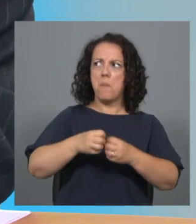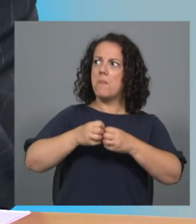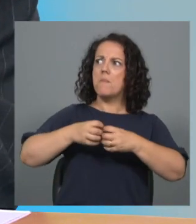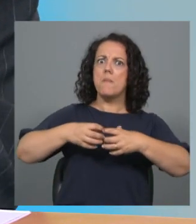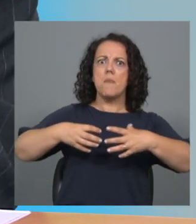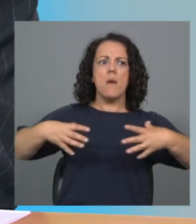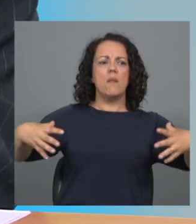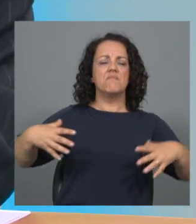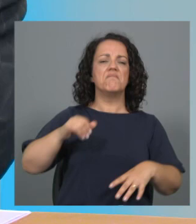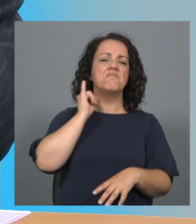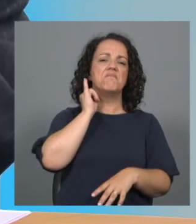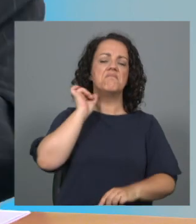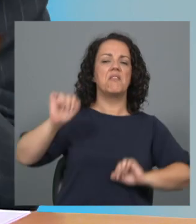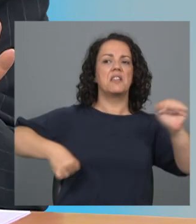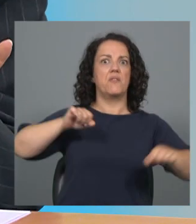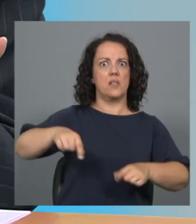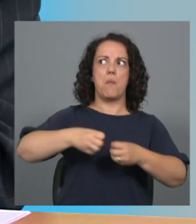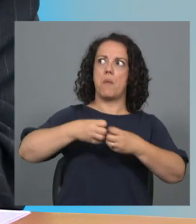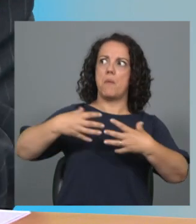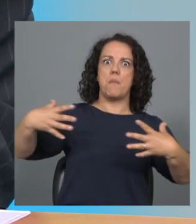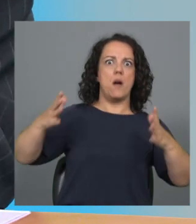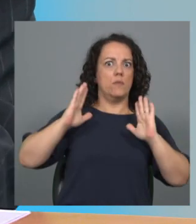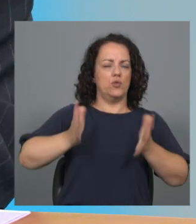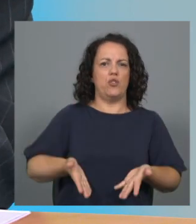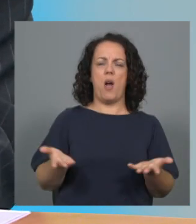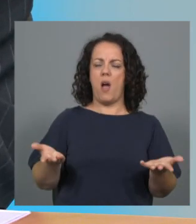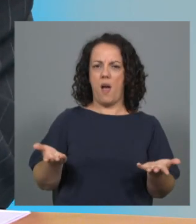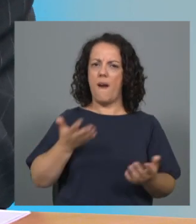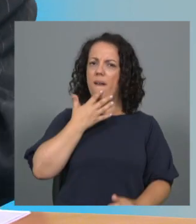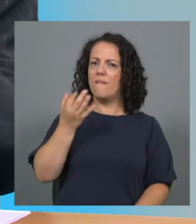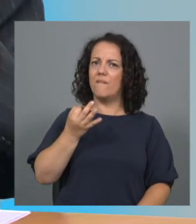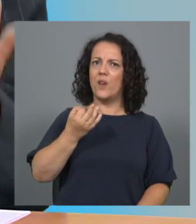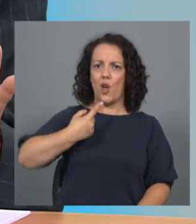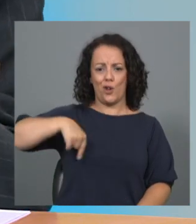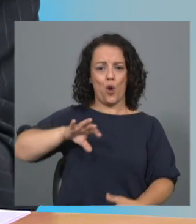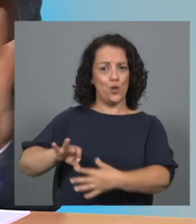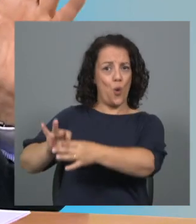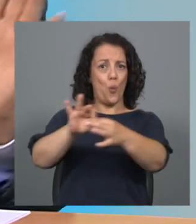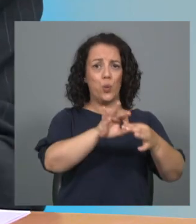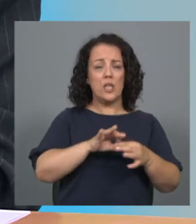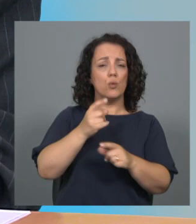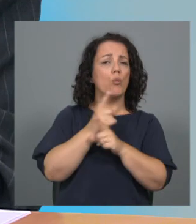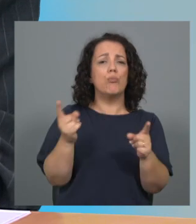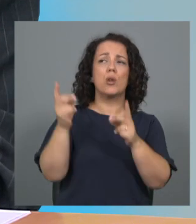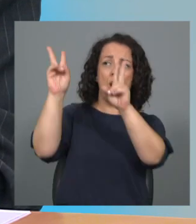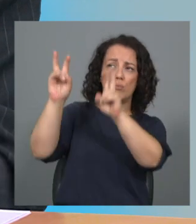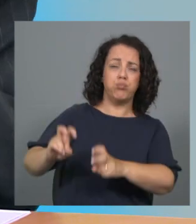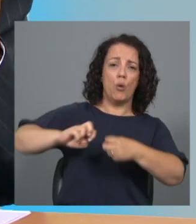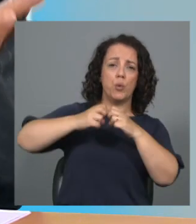flagelos do nosso tempo. Nós nós estamos, de facto, unidos na indiferença face às questões, face aos problemas,